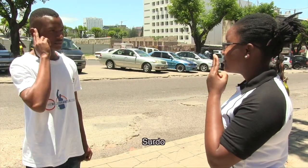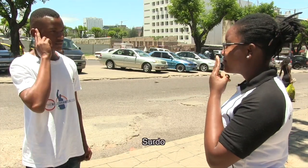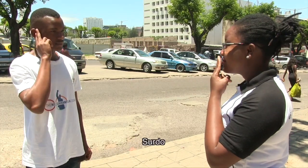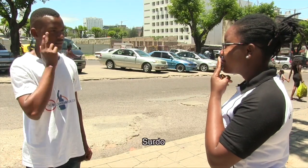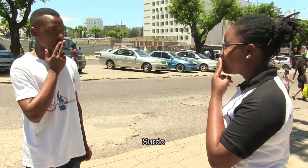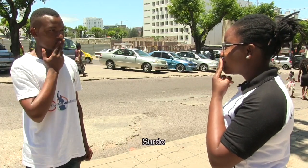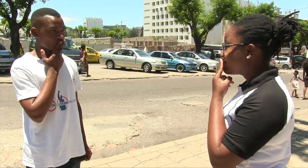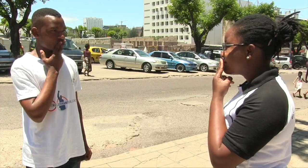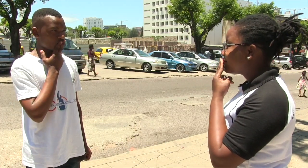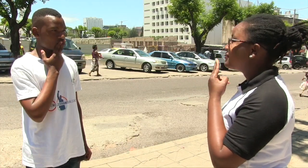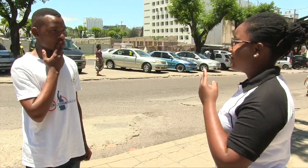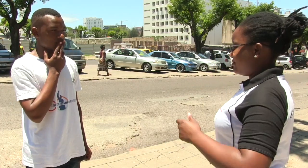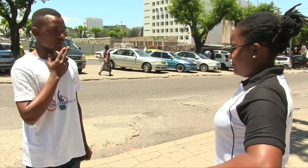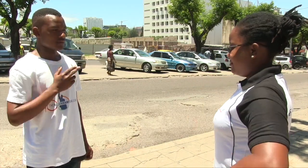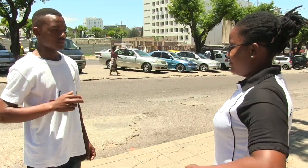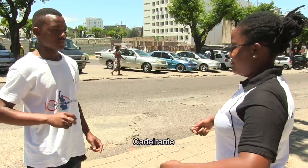Surdo